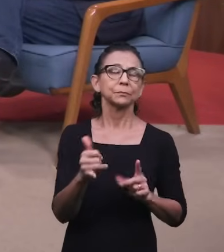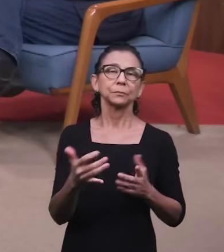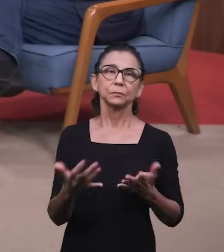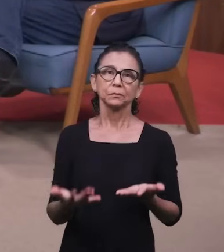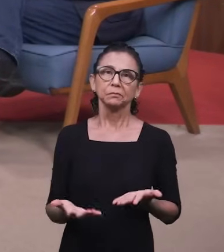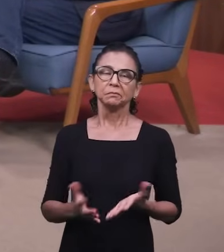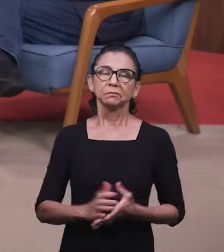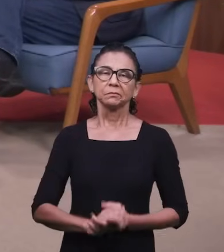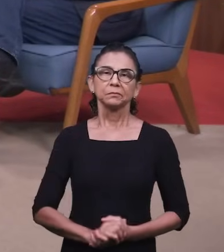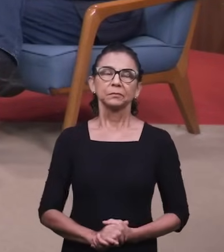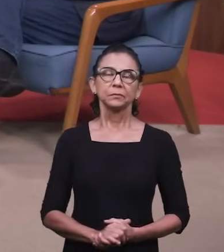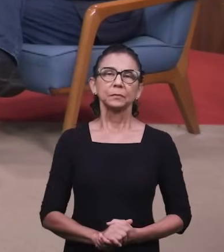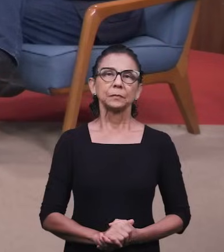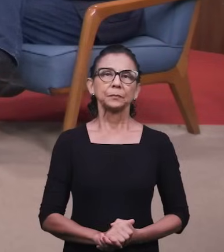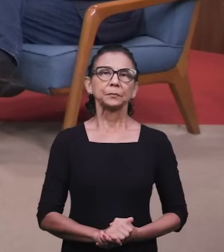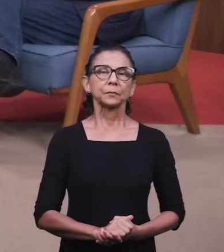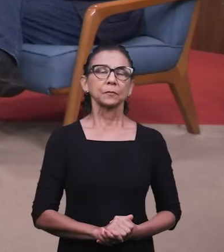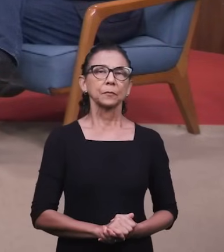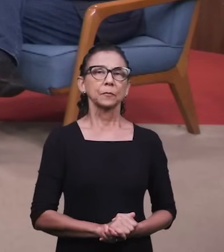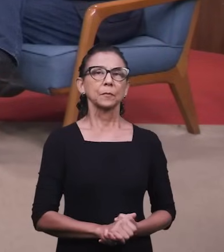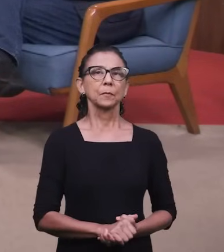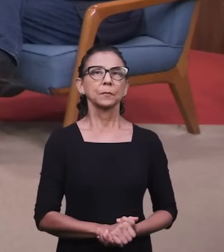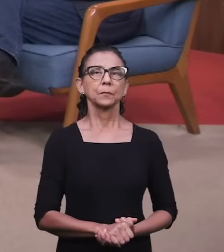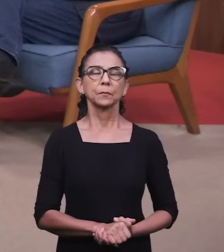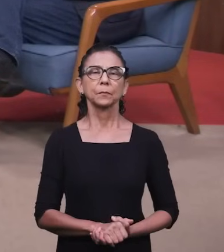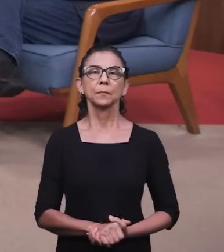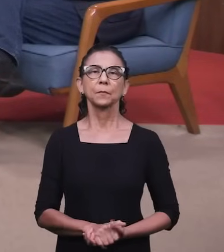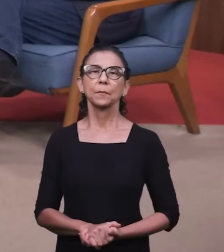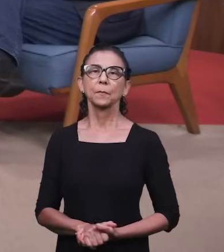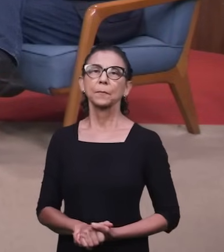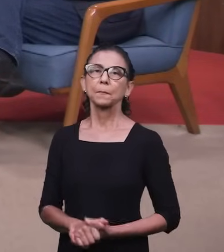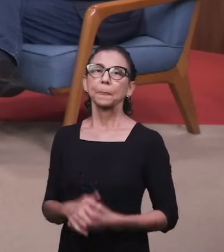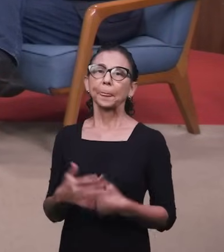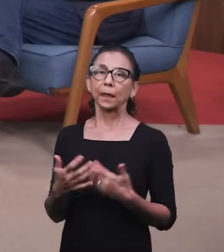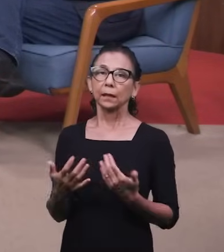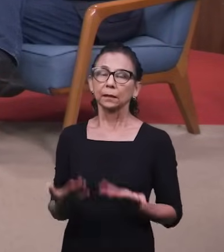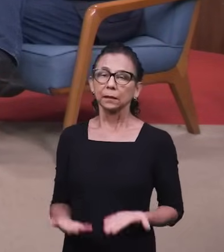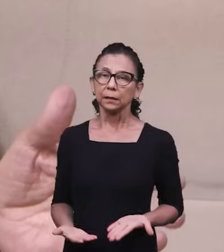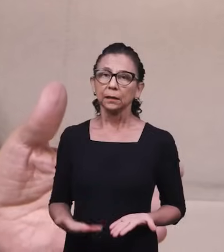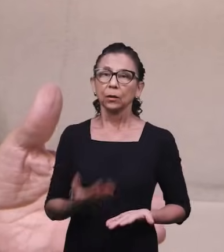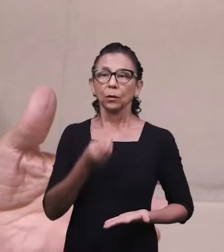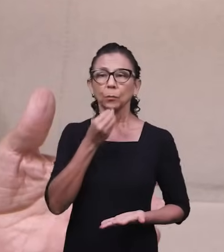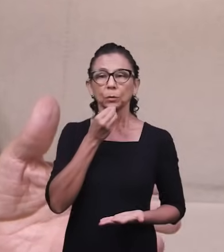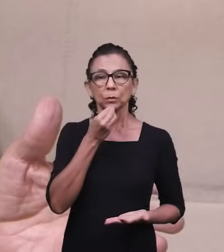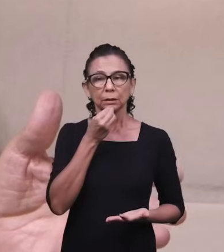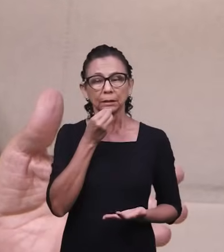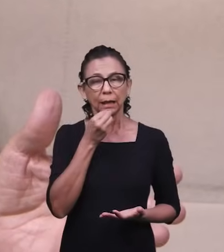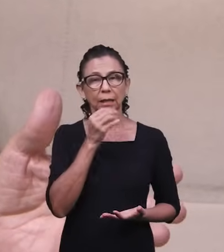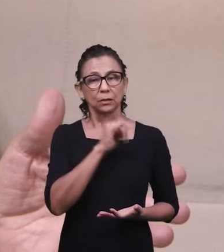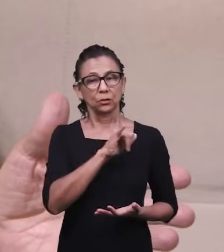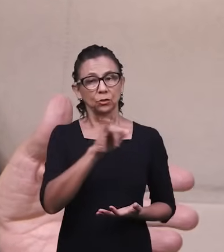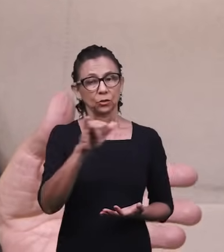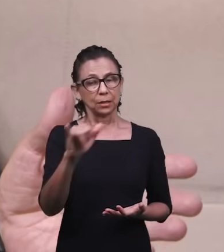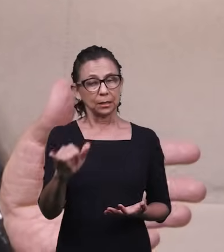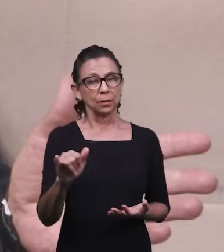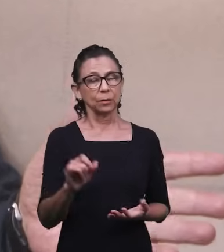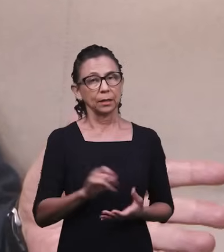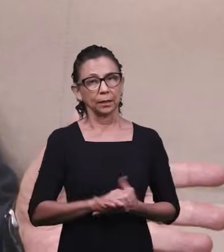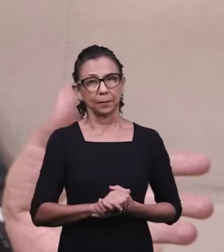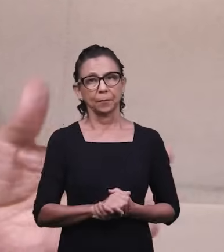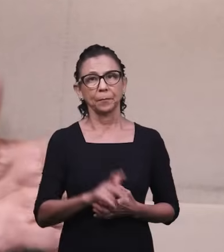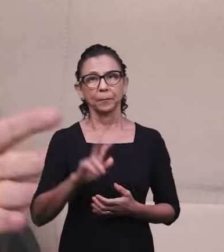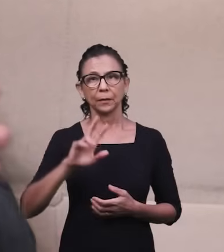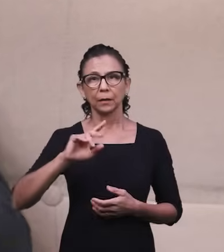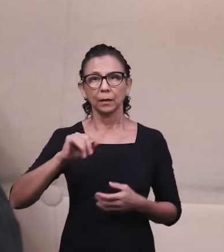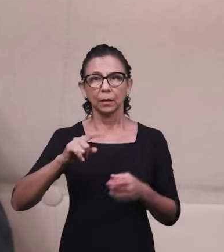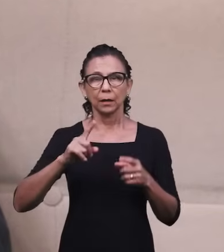você tem a oportunidade de dizer que, na verdade, não é o histórico